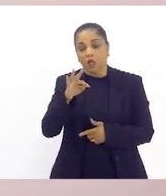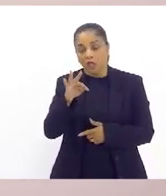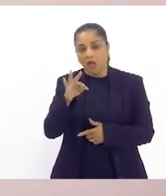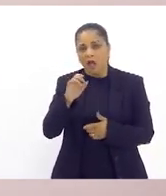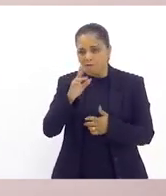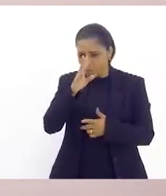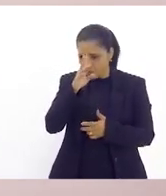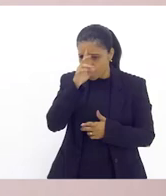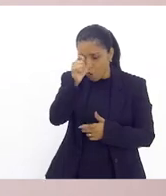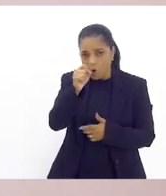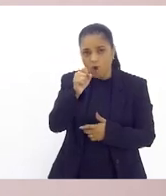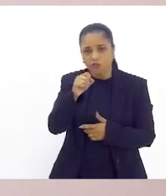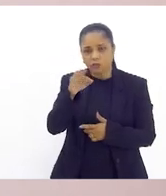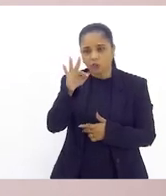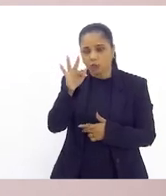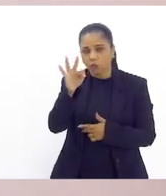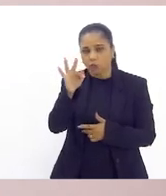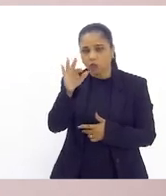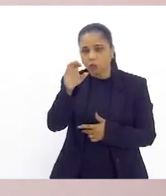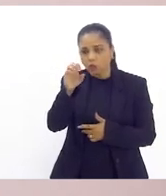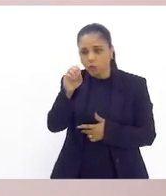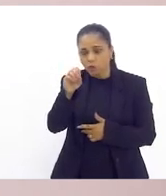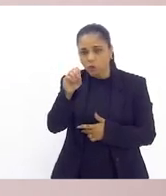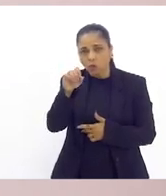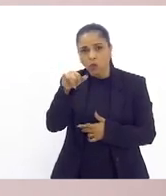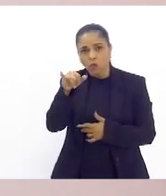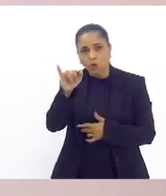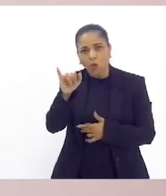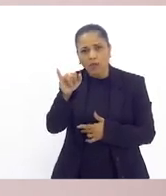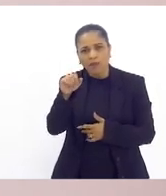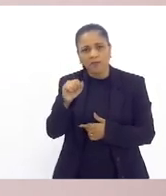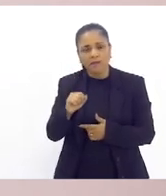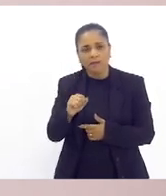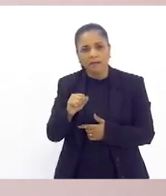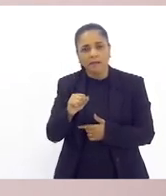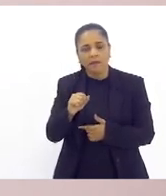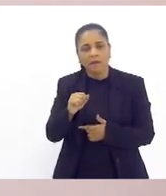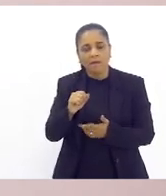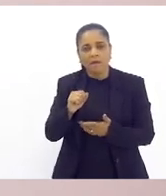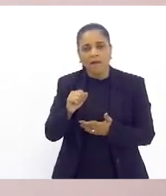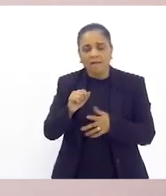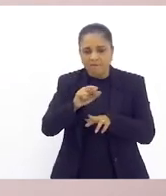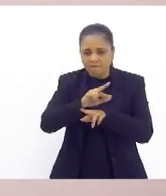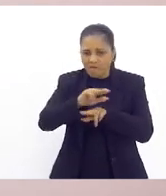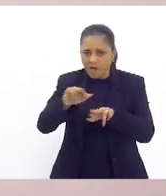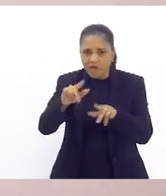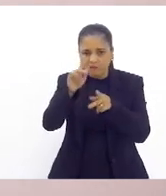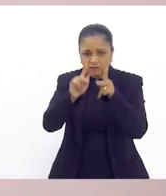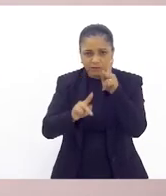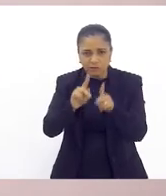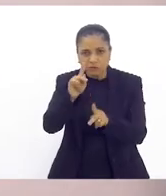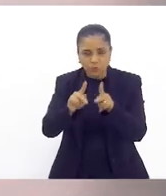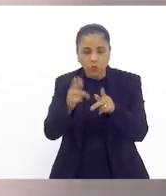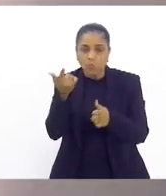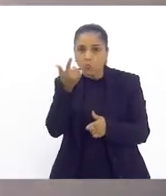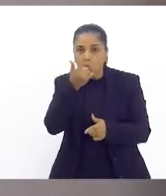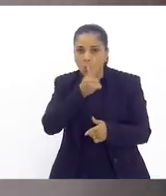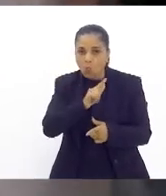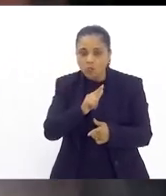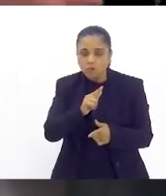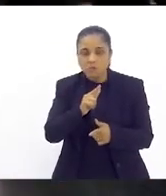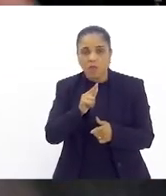aonde por na maioria das vezes as pessoas que conseguem chegar